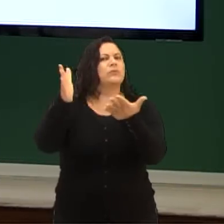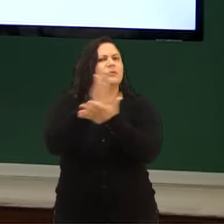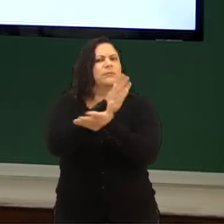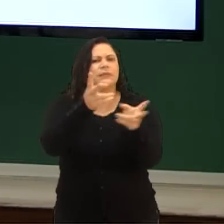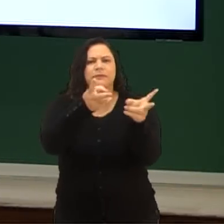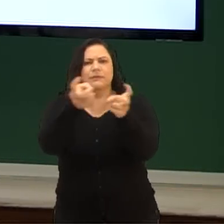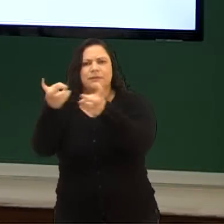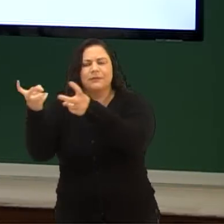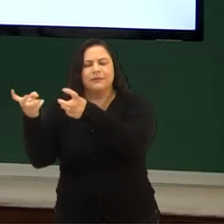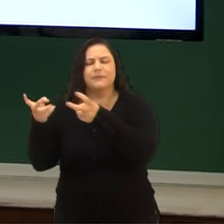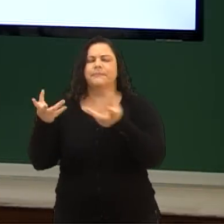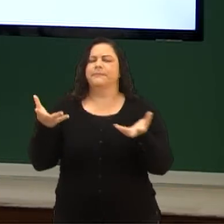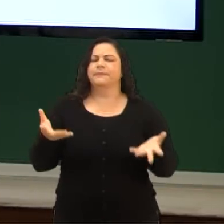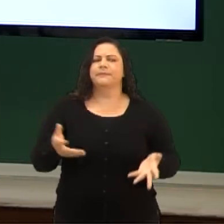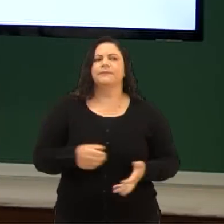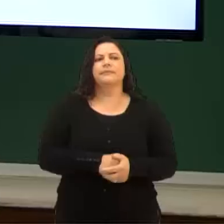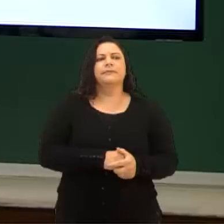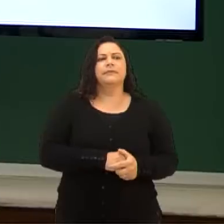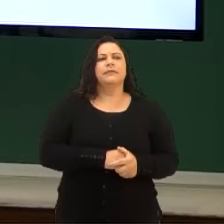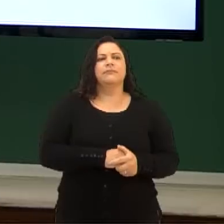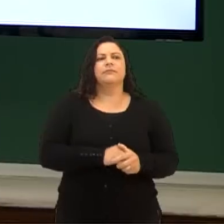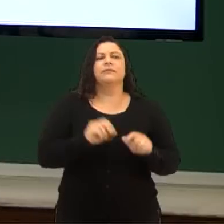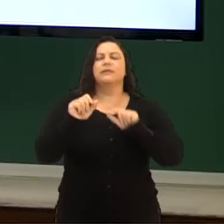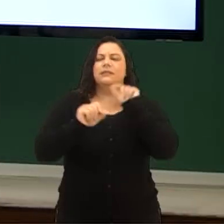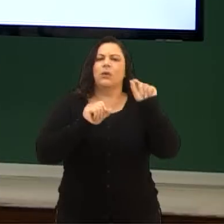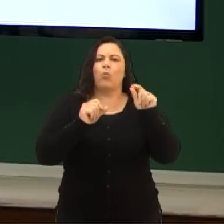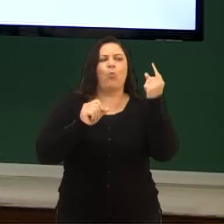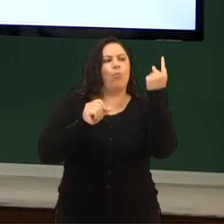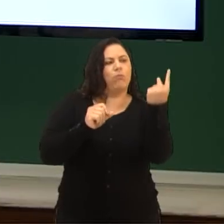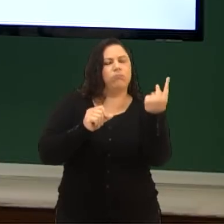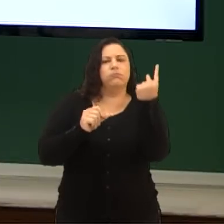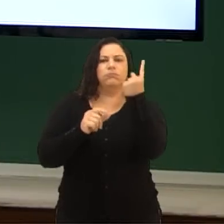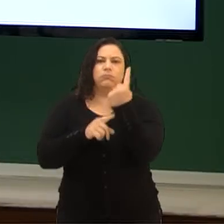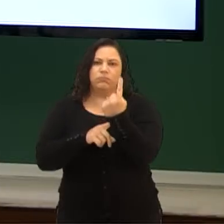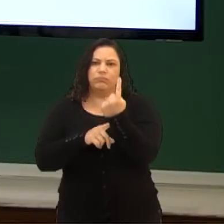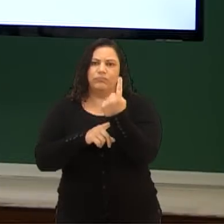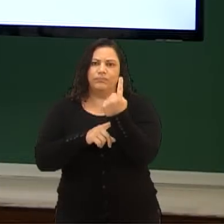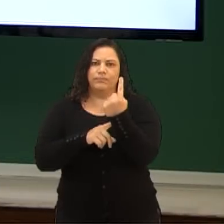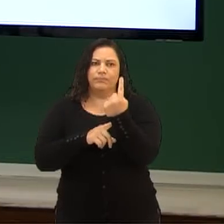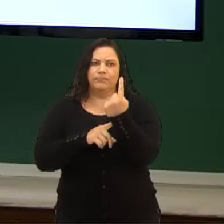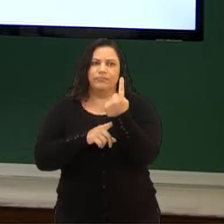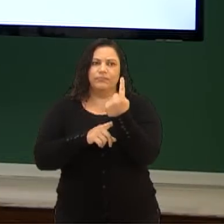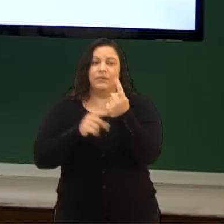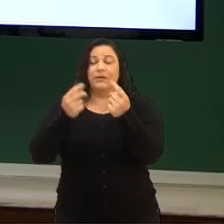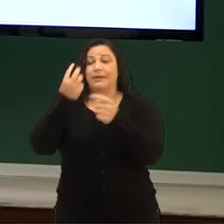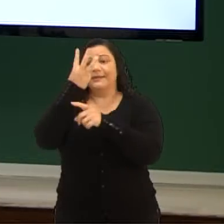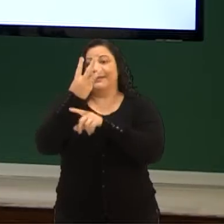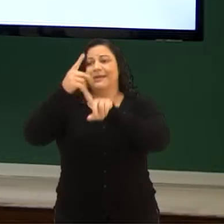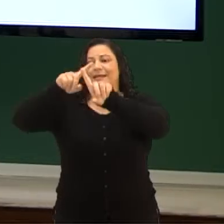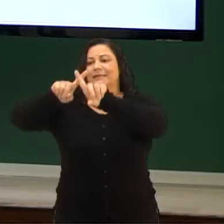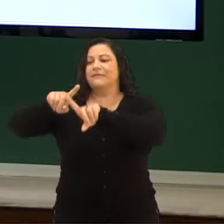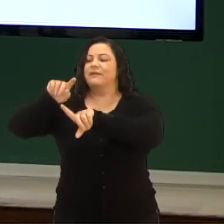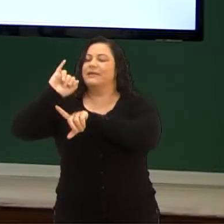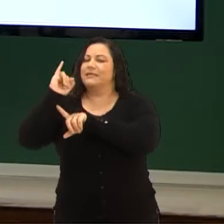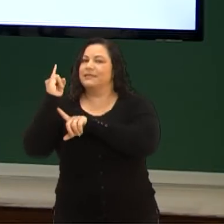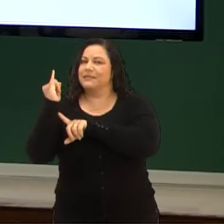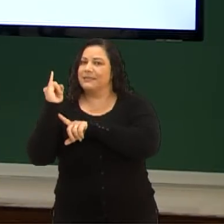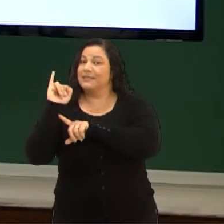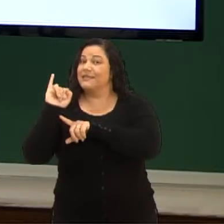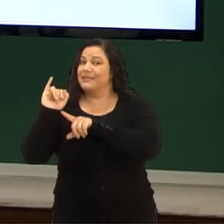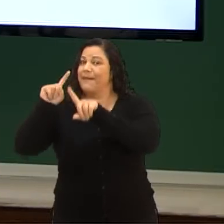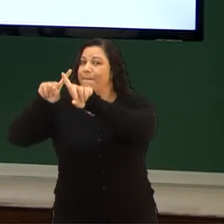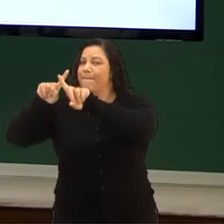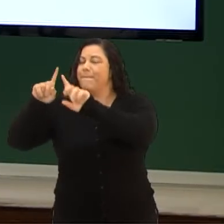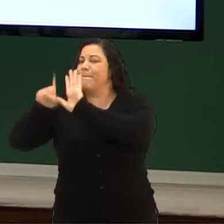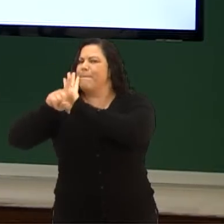faz. Olha só, então o elemento 1, eu vou fazer 3 vezes o I menos o J.